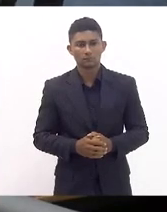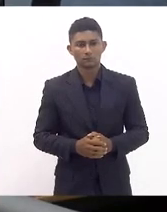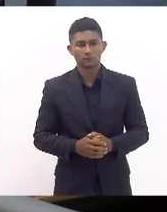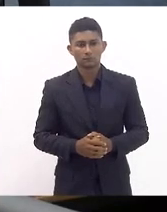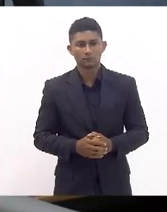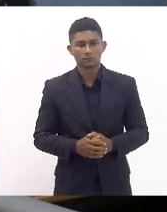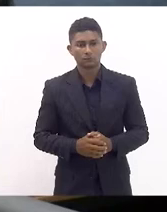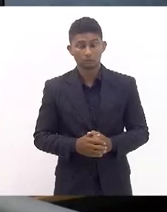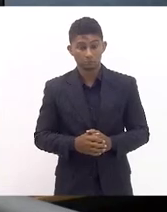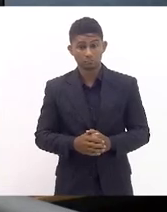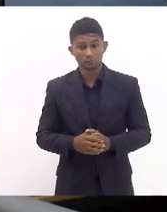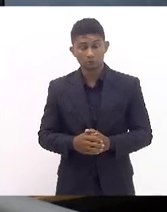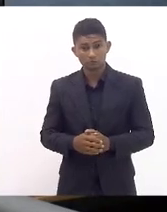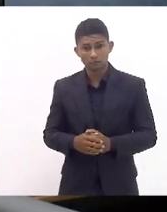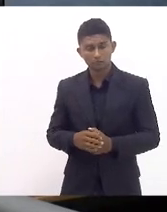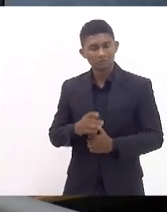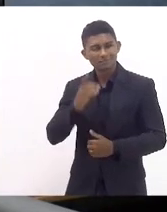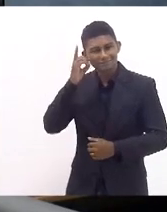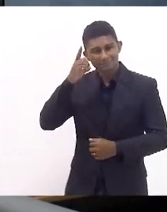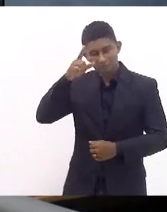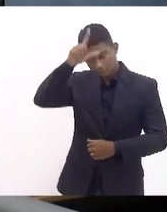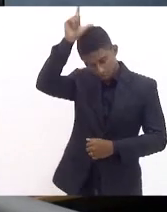Deputado Eliomar, deputado Luiz Paulo.